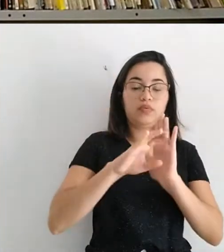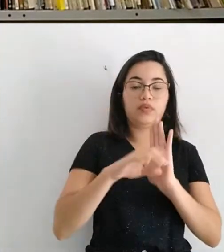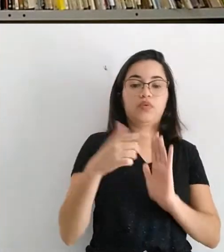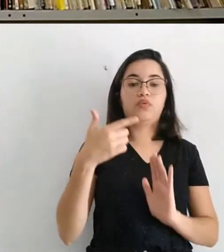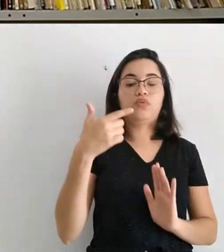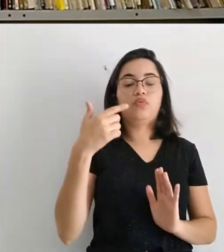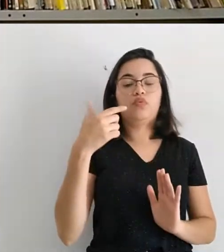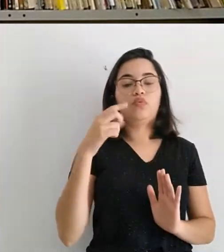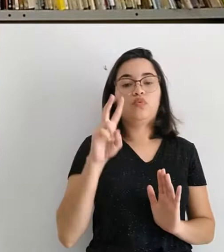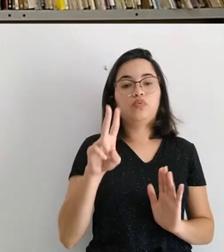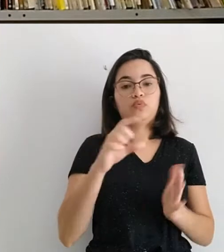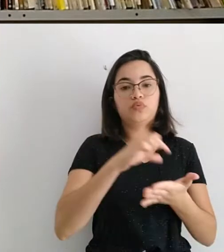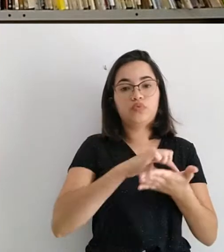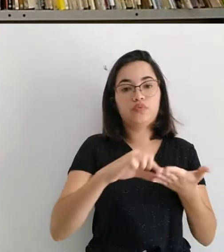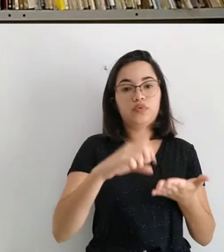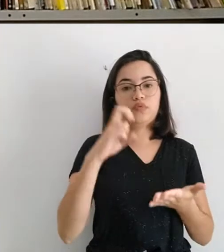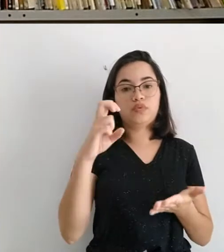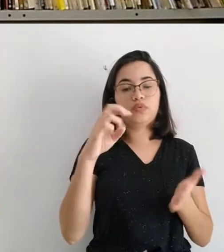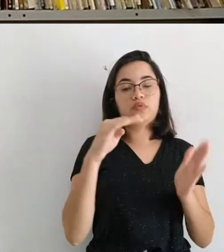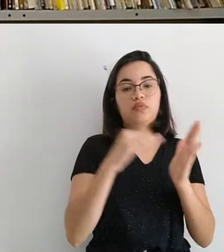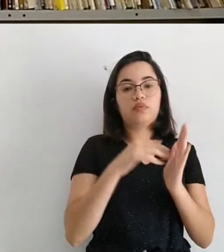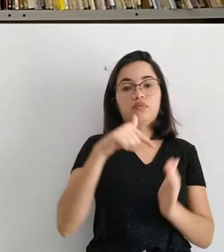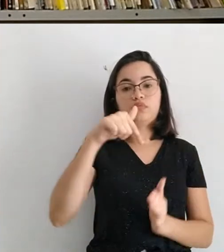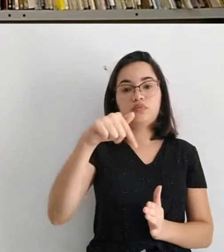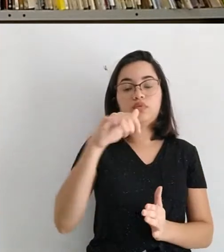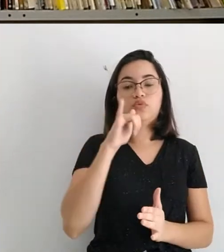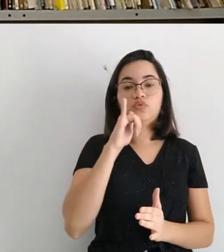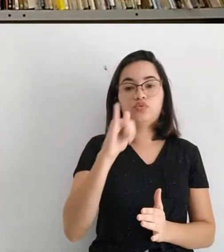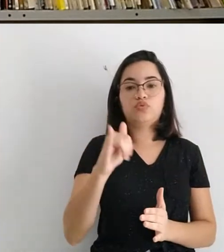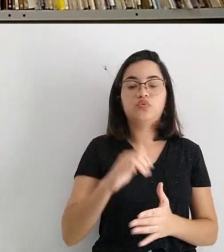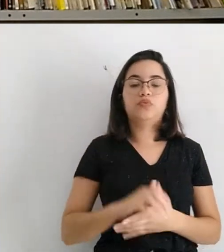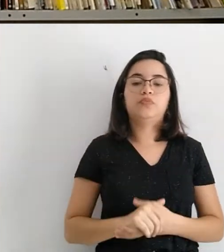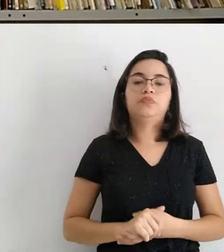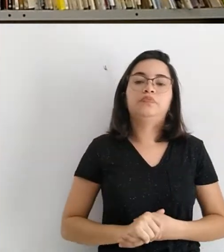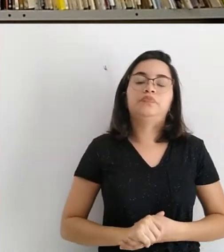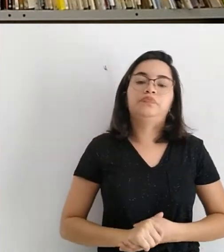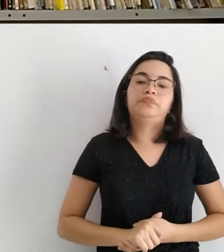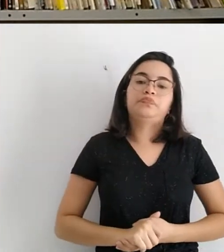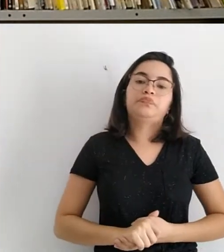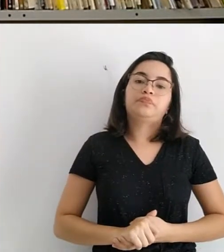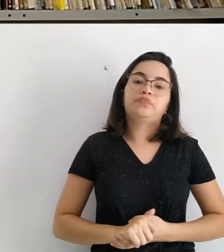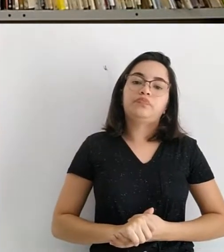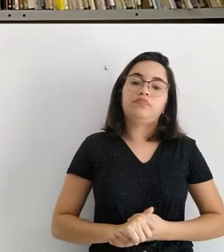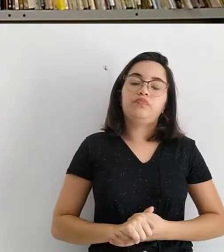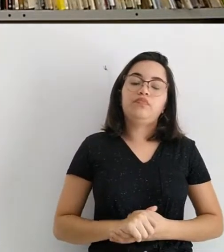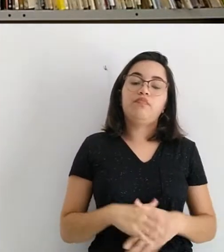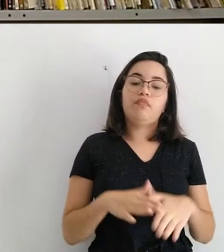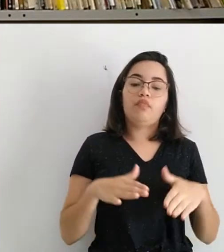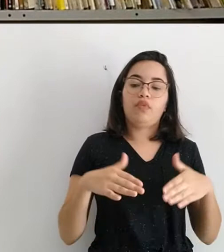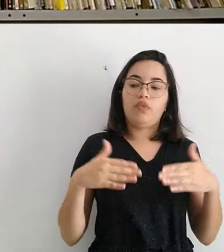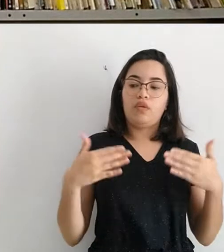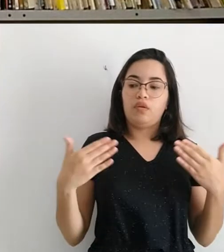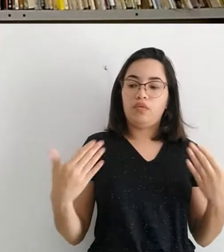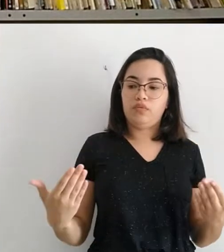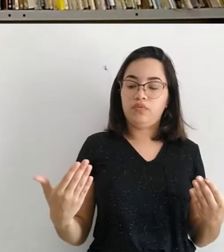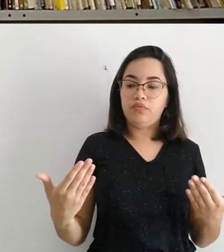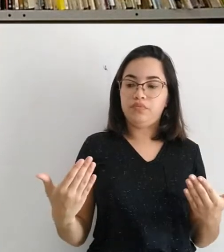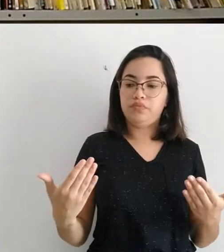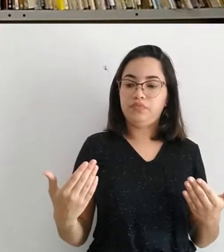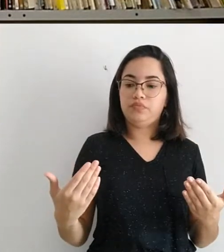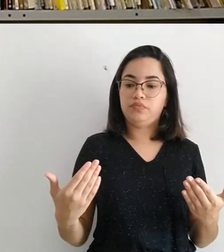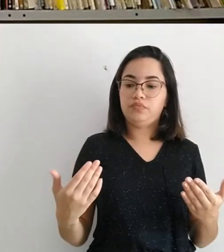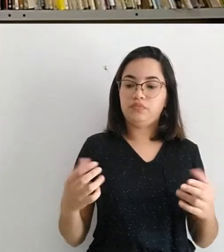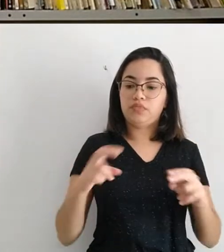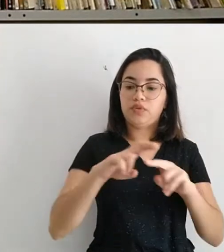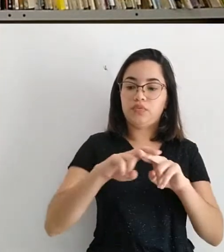capítulo 2, do verso 5 ao verso 7, diz assim o texto: Contudo,